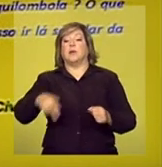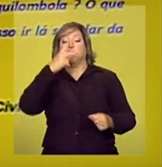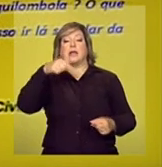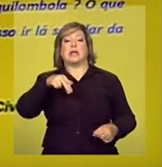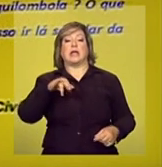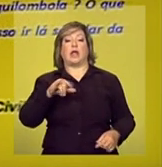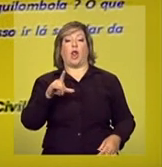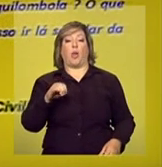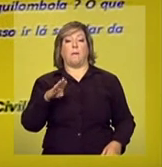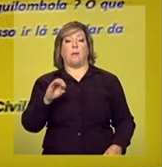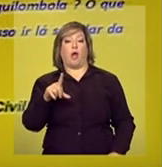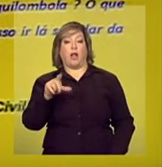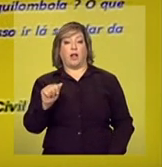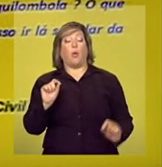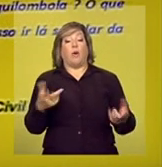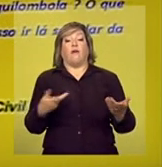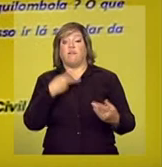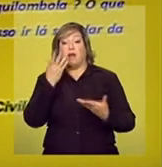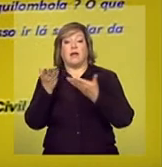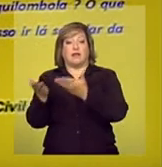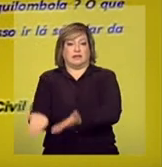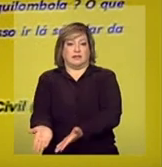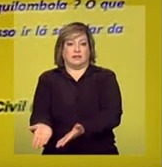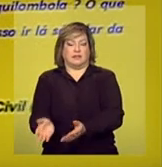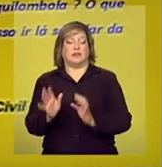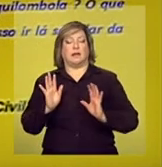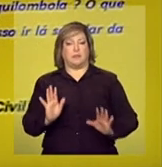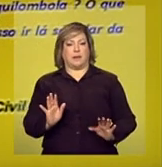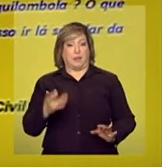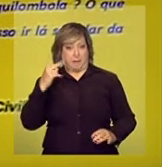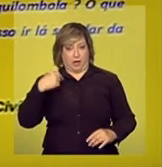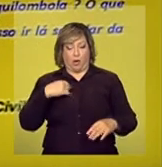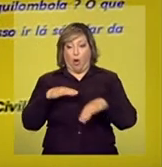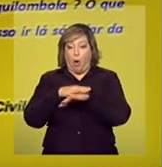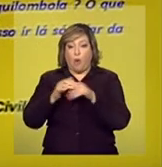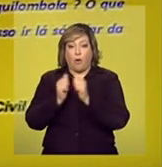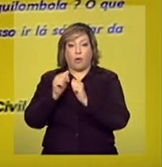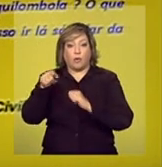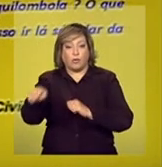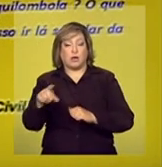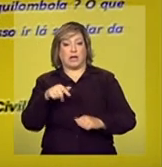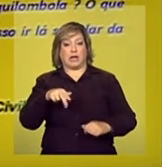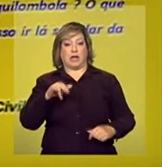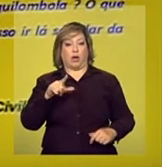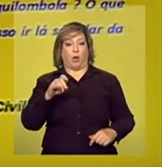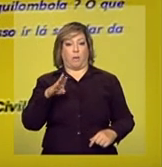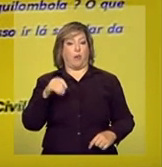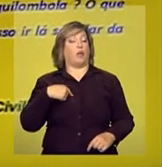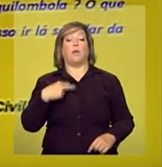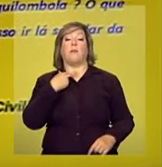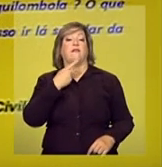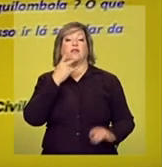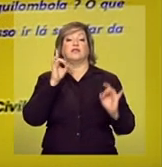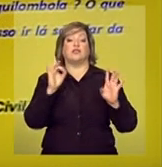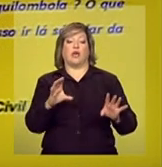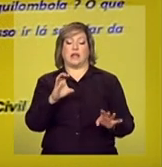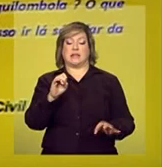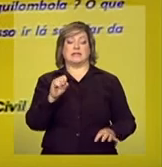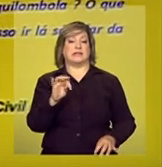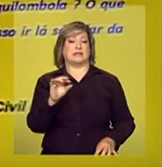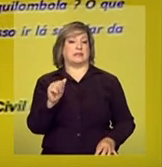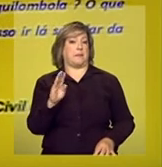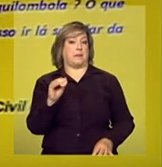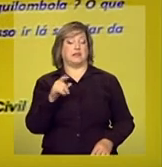quilombola? O que eu dizer a eles? Para eu discutir com quilombolas, eu não posso ir só falar de cesta básica, eu tenho que falar